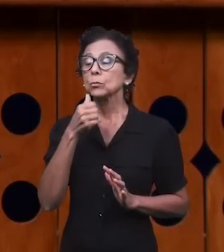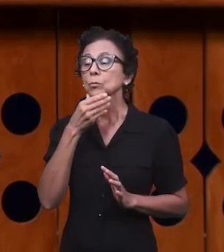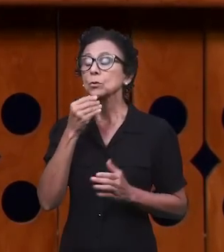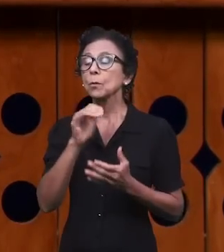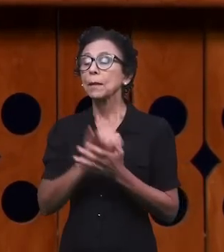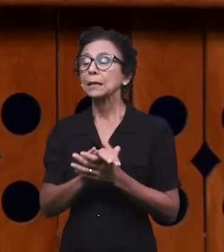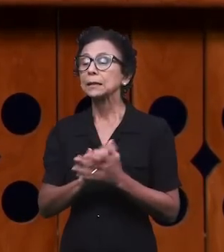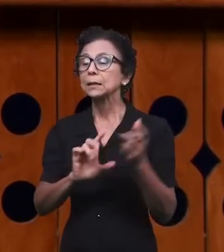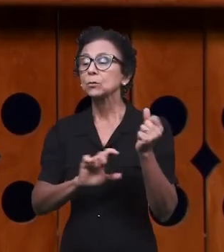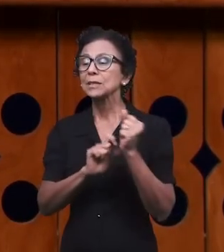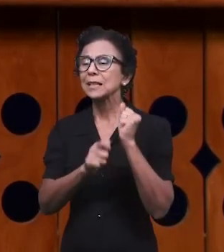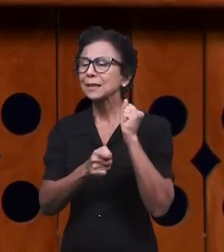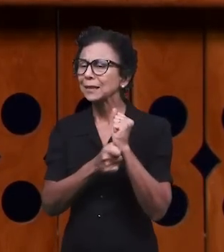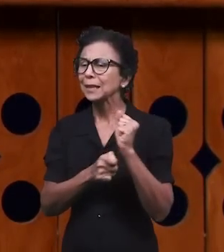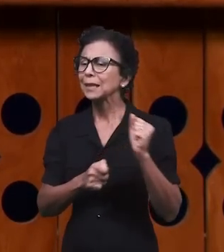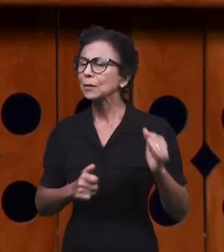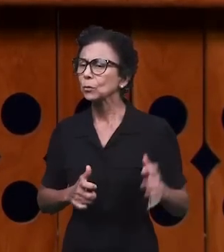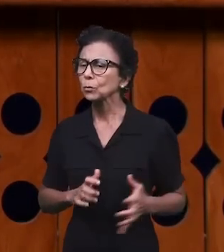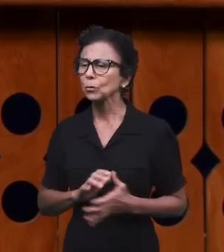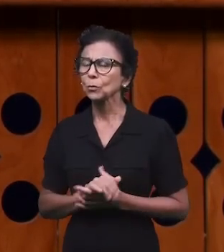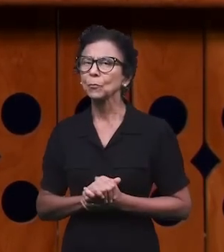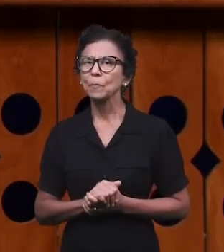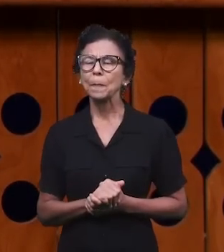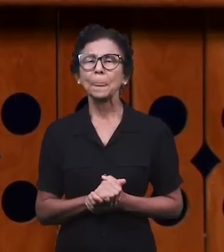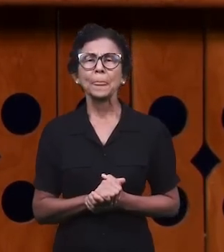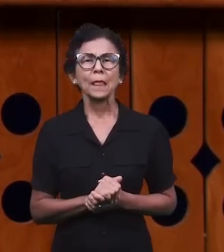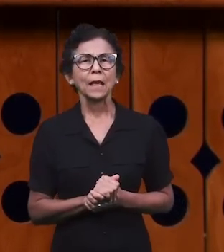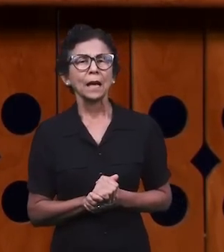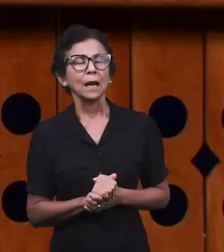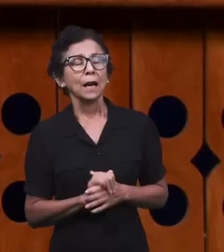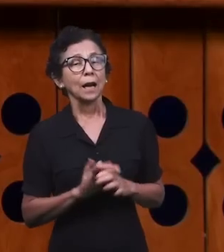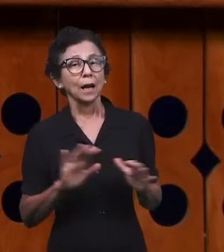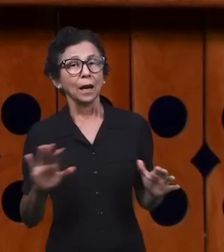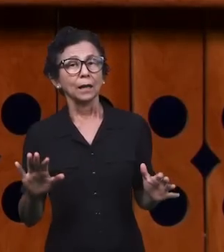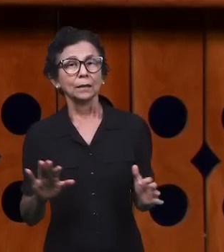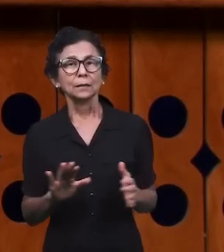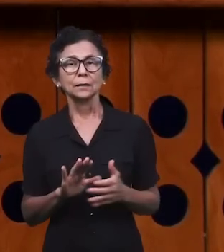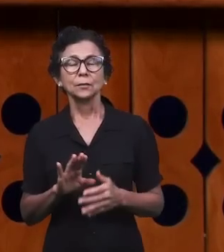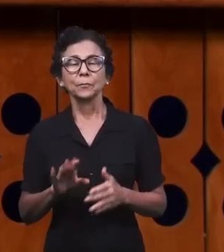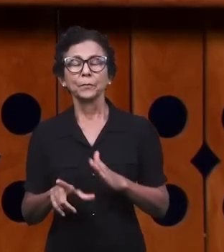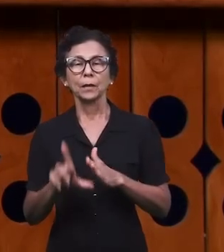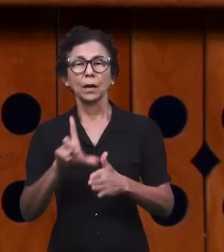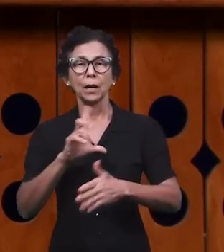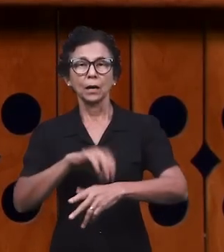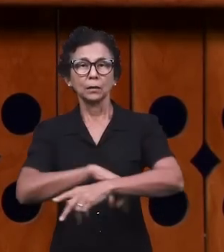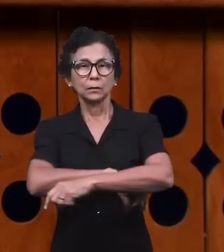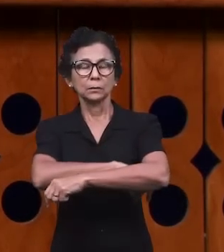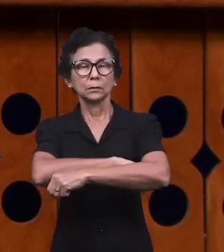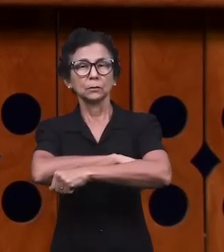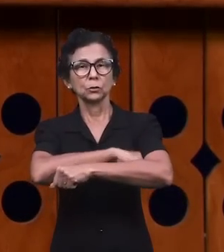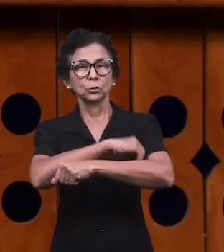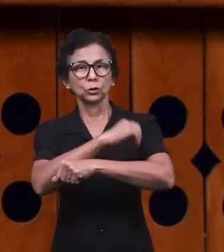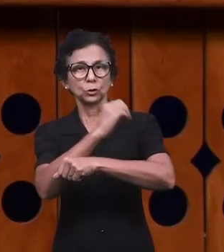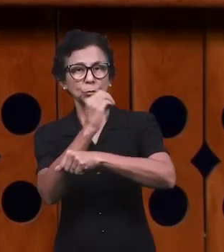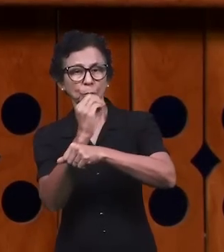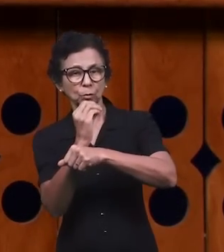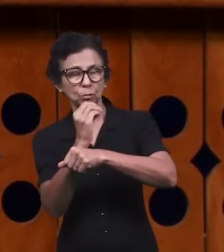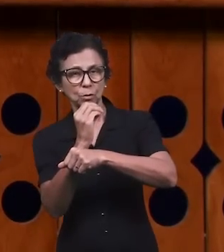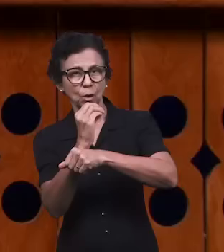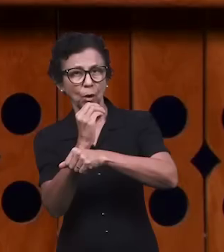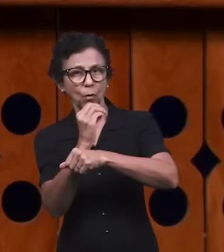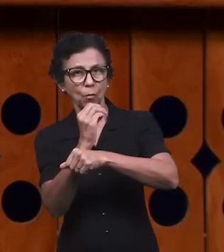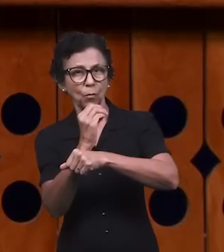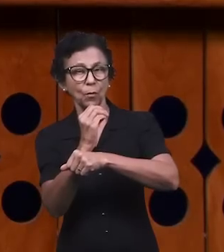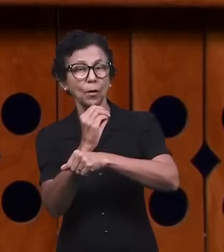depois de muita insistência, antes do pôr do sol, aquele enigma ele foi revelado. Mas por que ele foi revelado, na